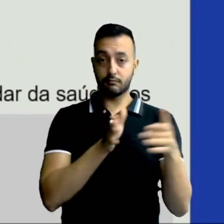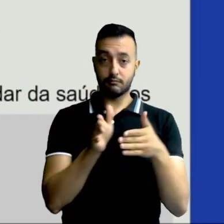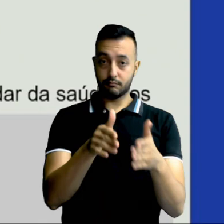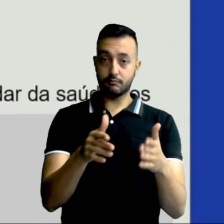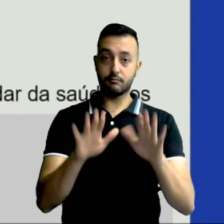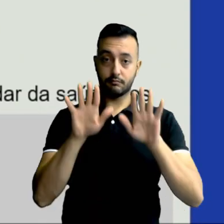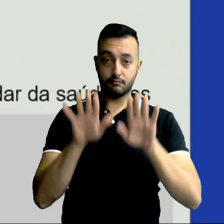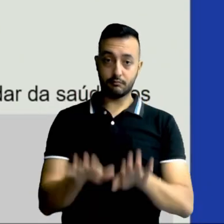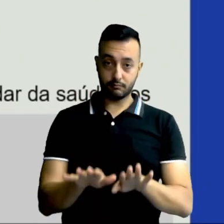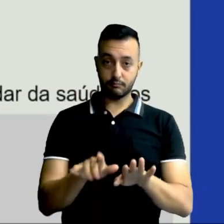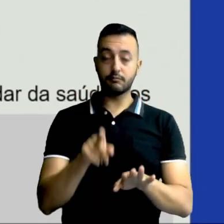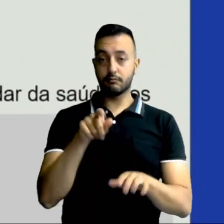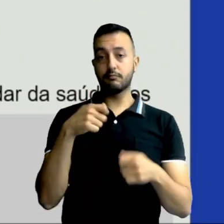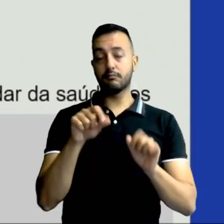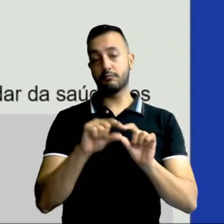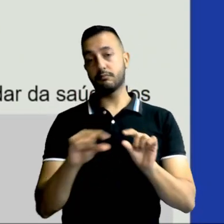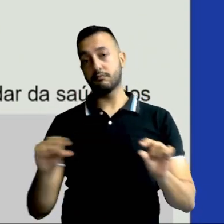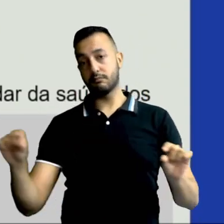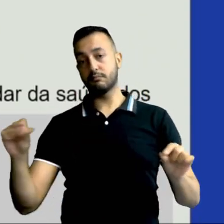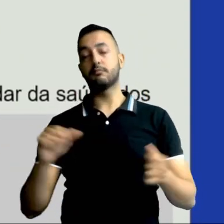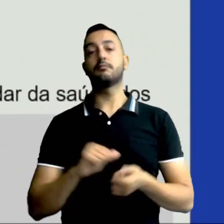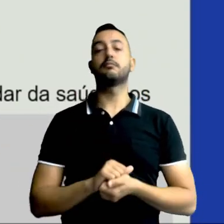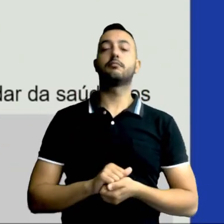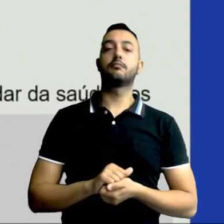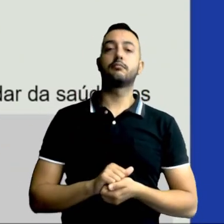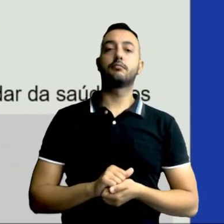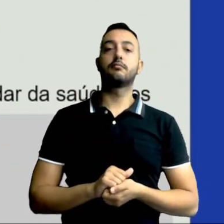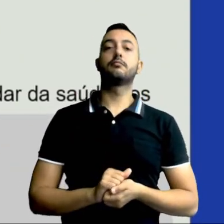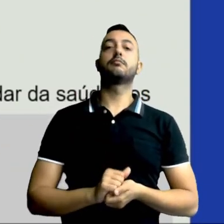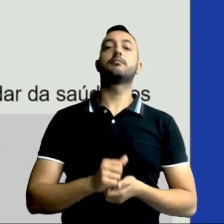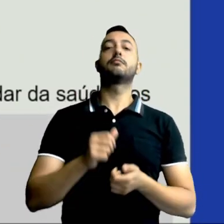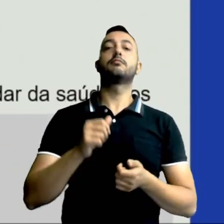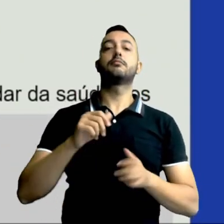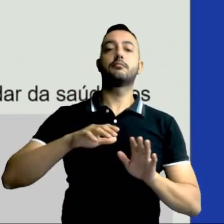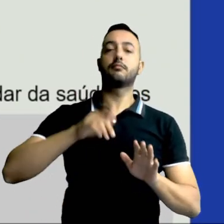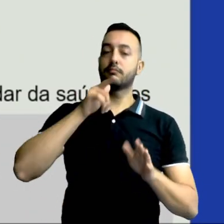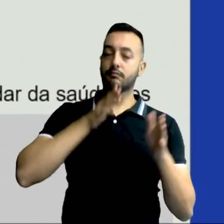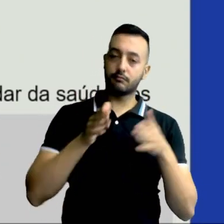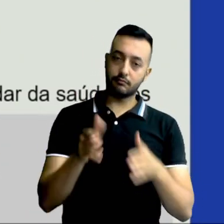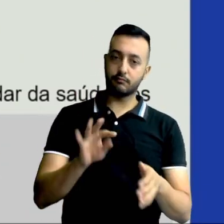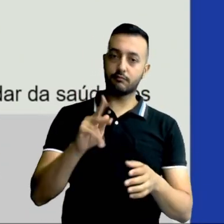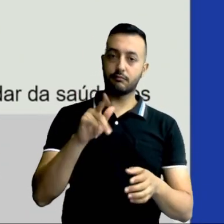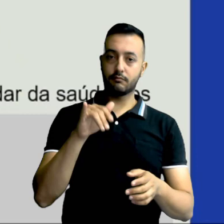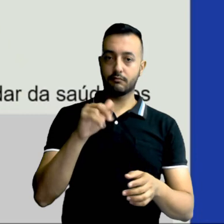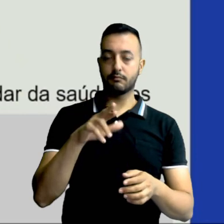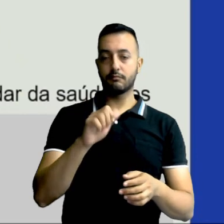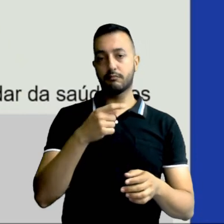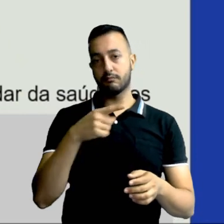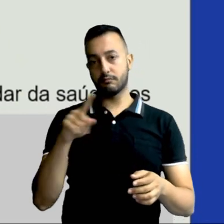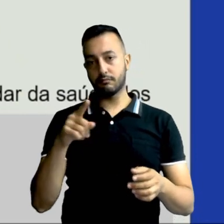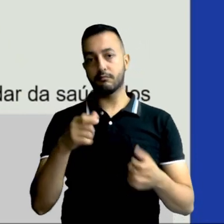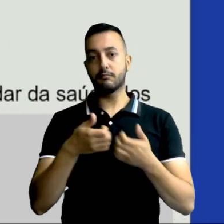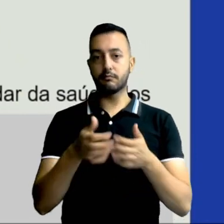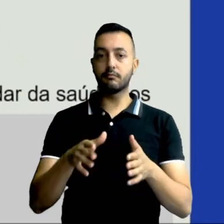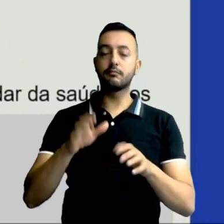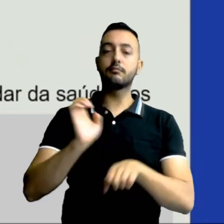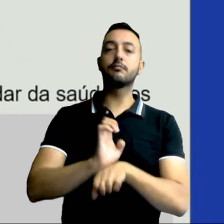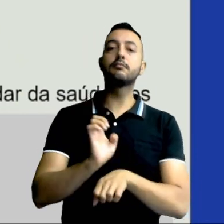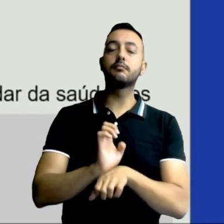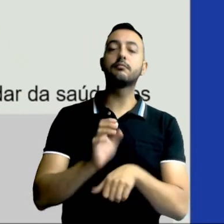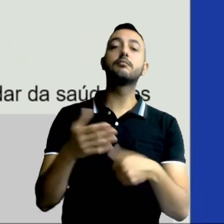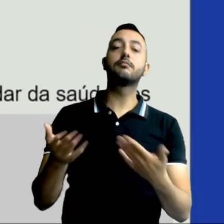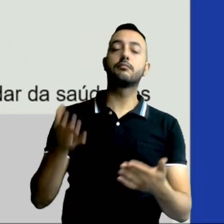do rio tá você precisa completar informação o rio tapacurá é um curso de água que nasce no estado de